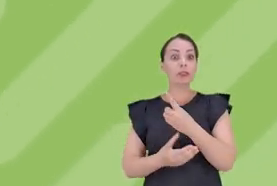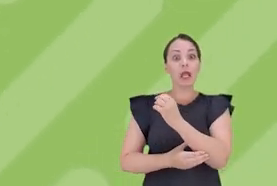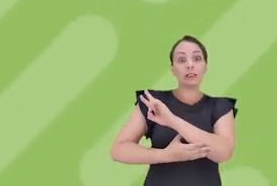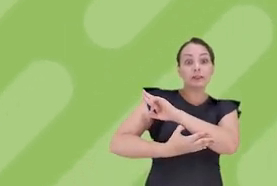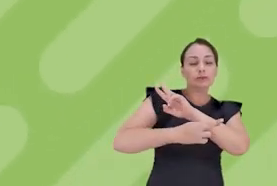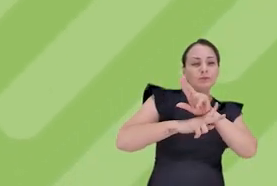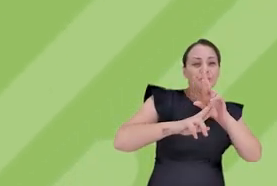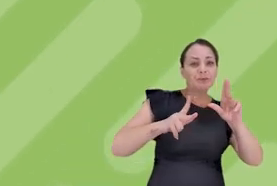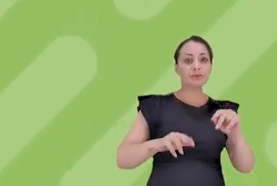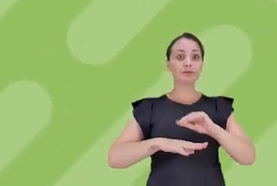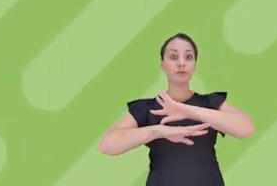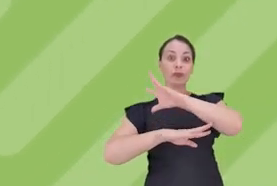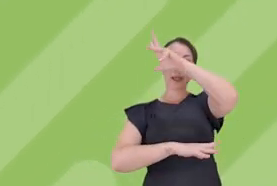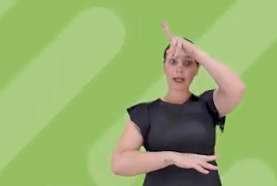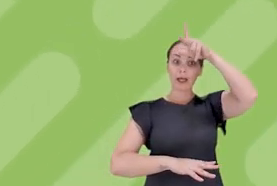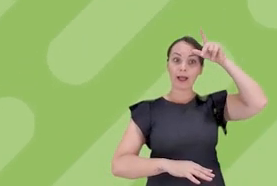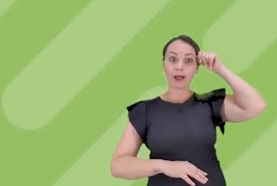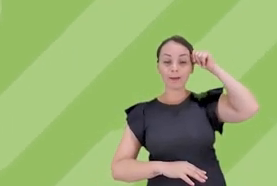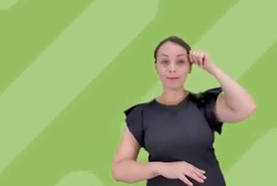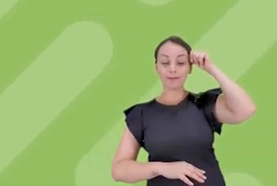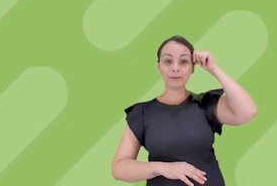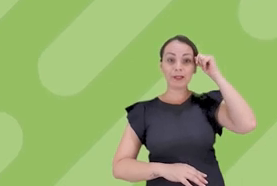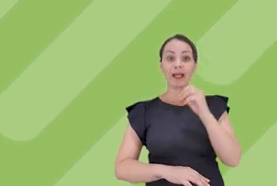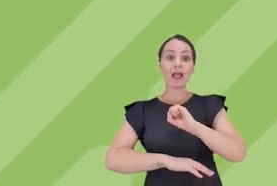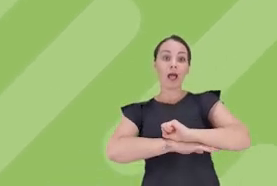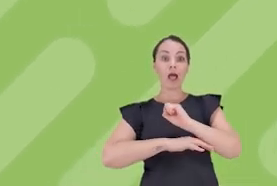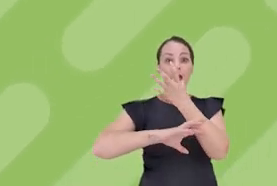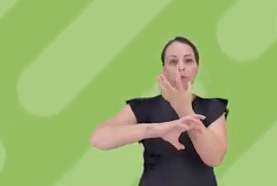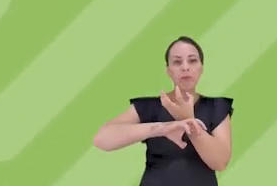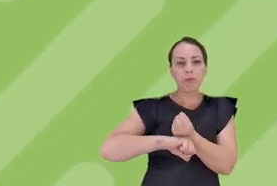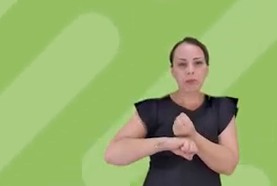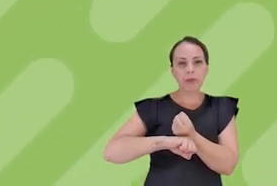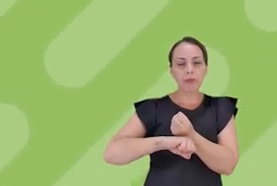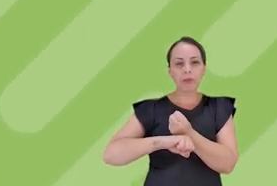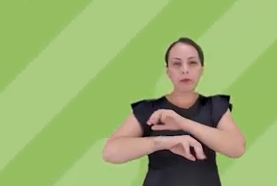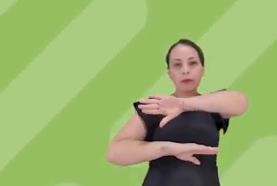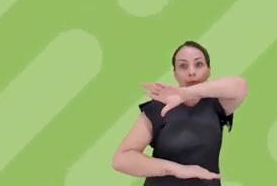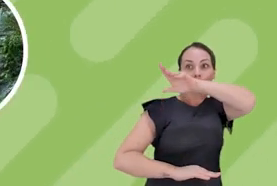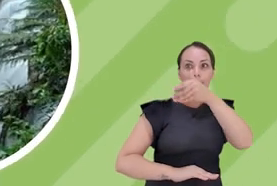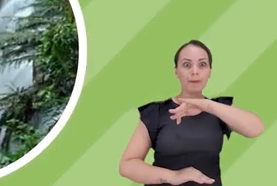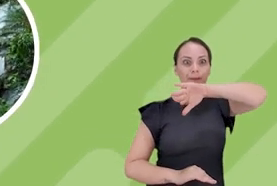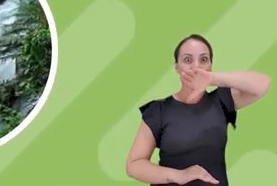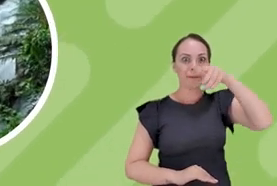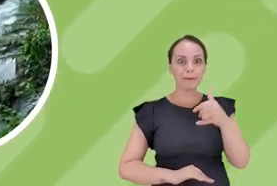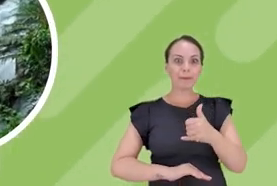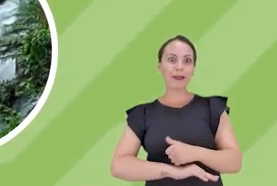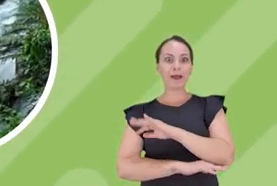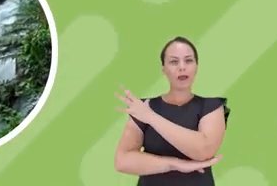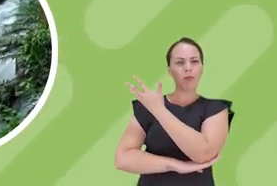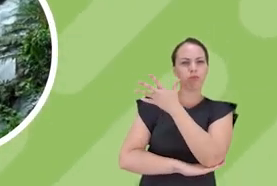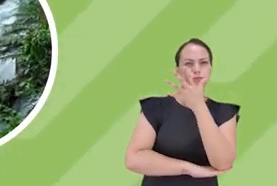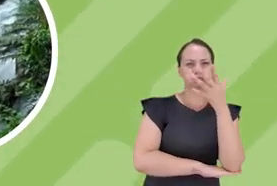biomas diferentes: a Amazônia, a Caatinga, o Cerrado, a Mata